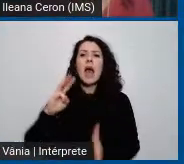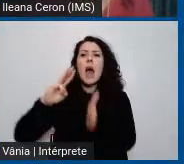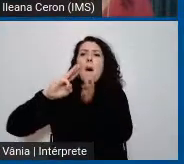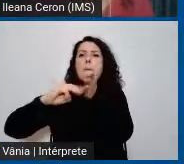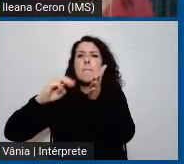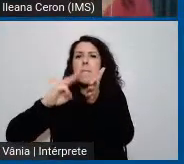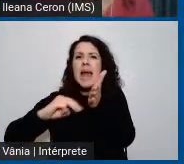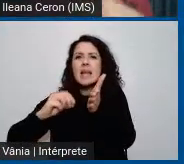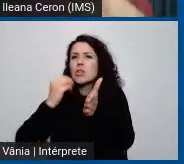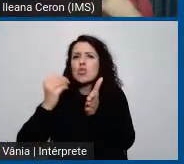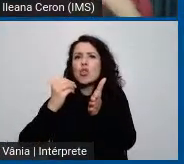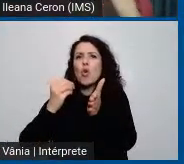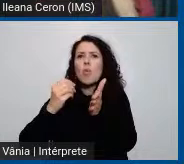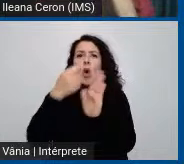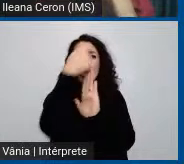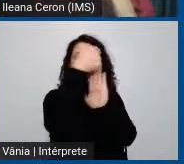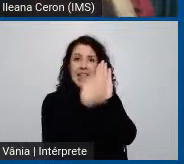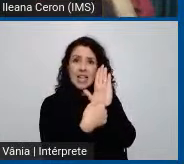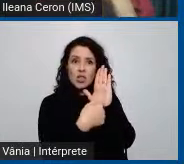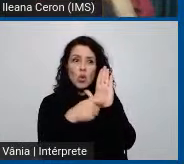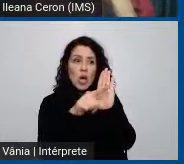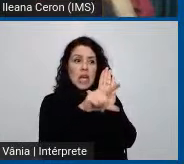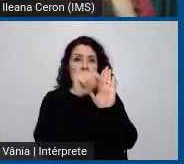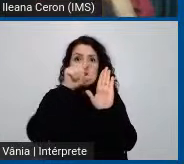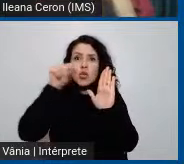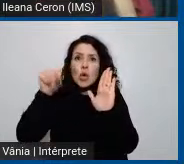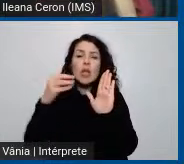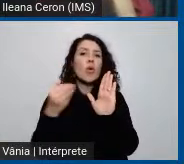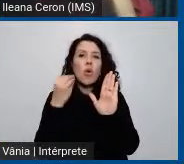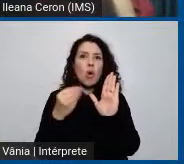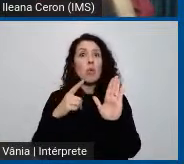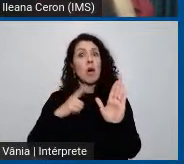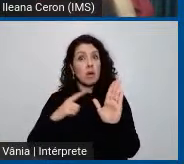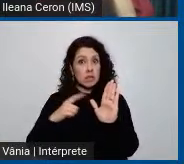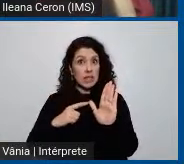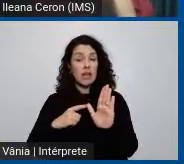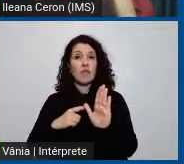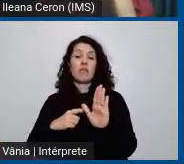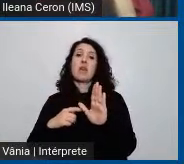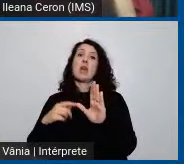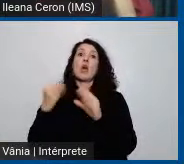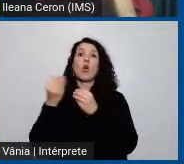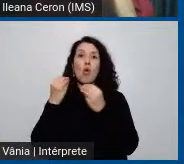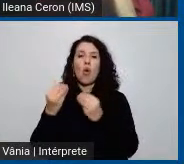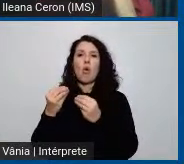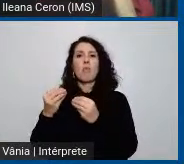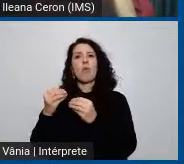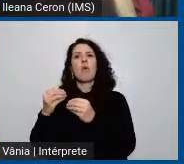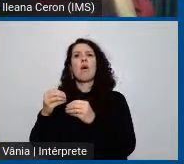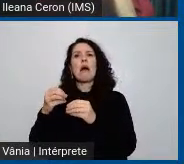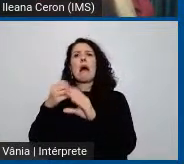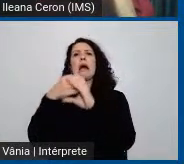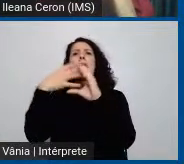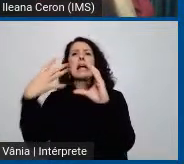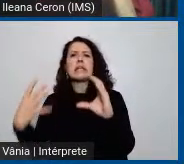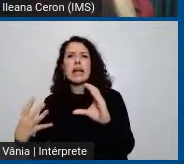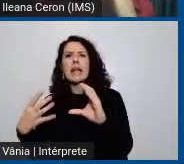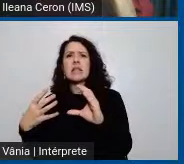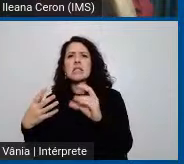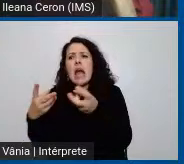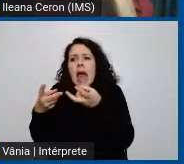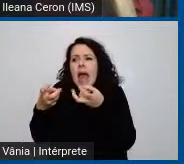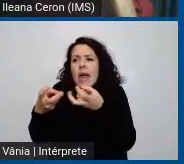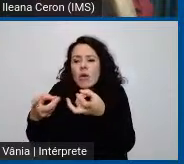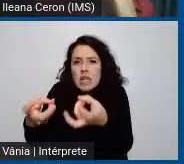dos textos. Se houve auxílio de programa de reconhecimento óptico de caracteres, qual o programa, ou se foi todo